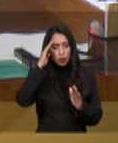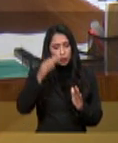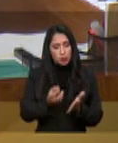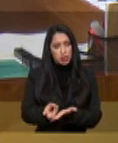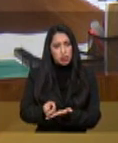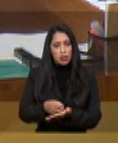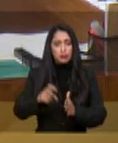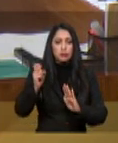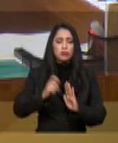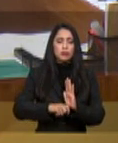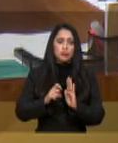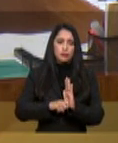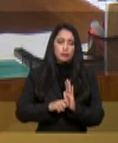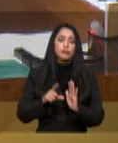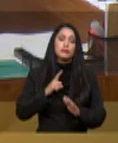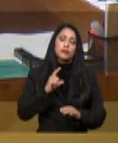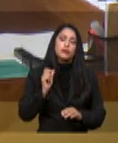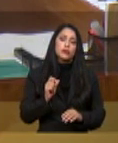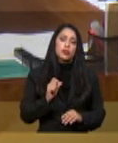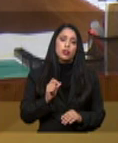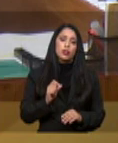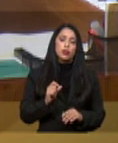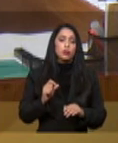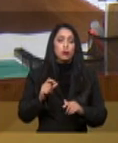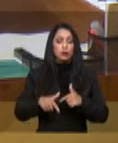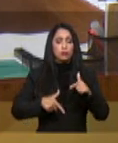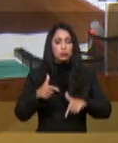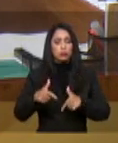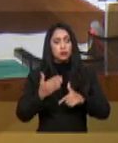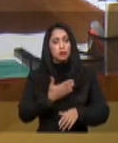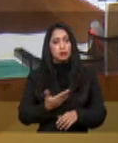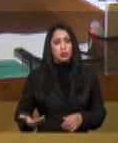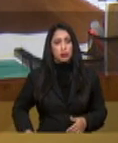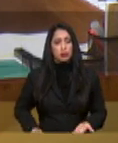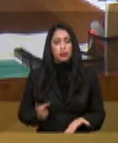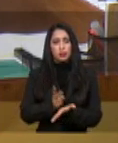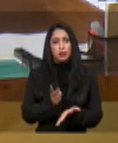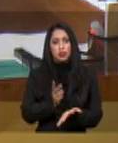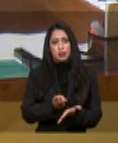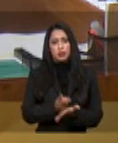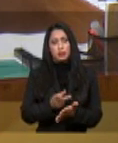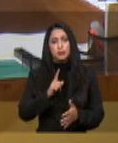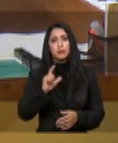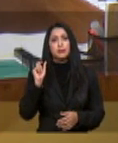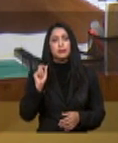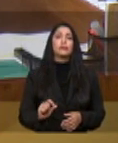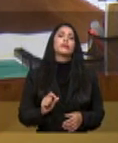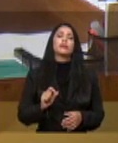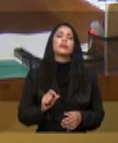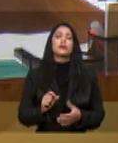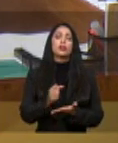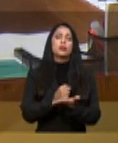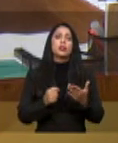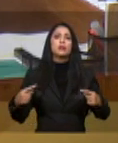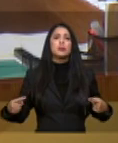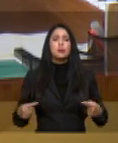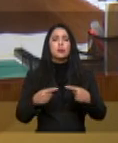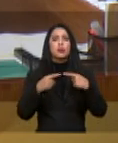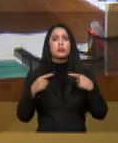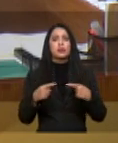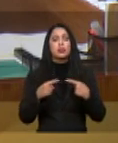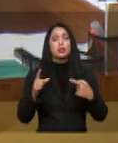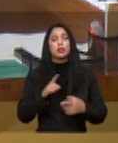nos crimes contra a Previdência Social. A manutenção da causa extintiva da punibilidade observa o princípio da proporcionalidade ao